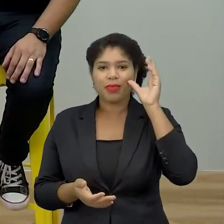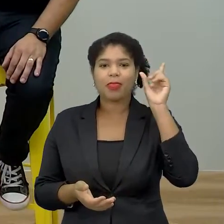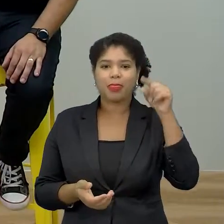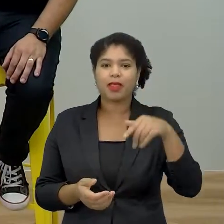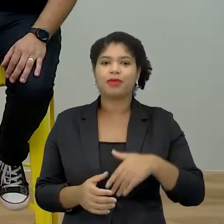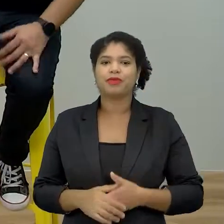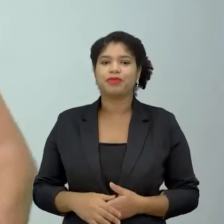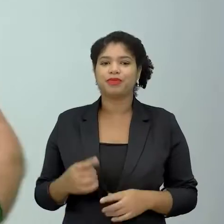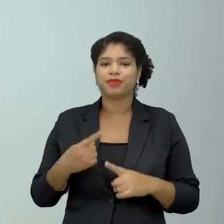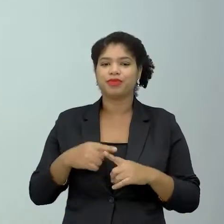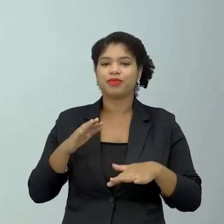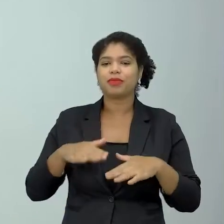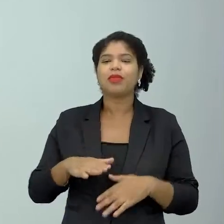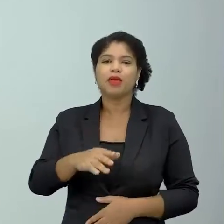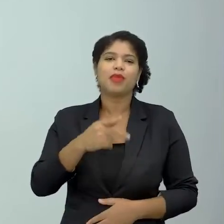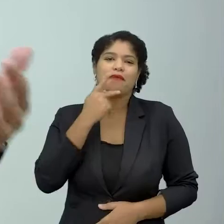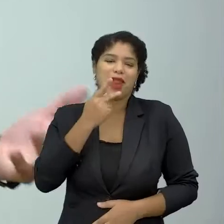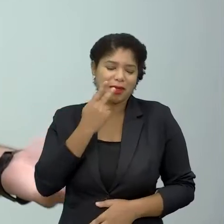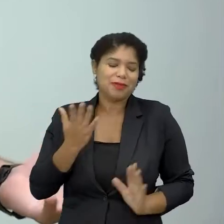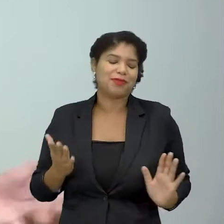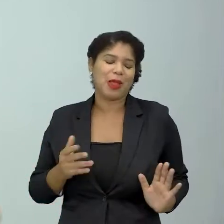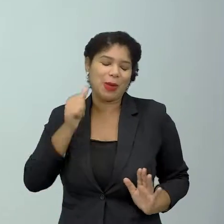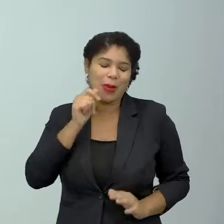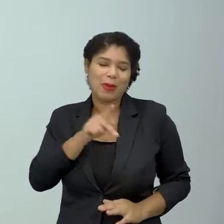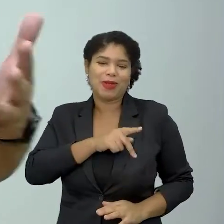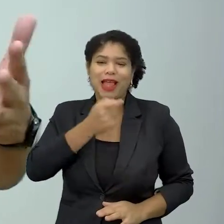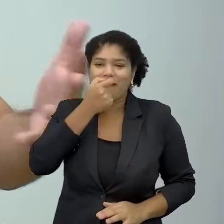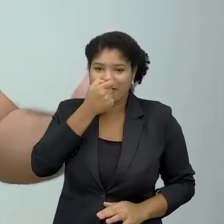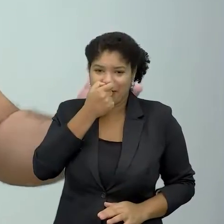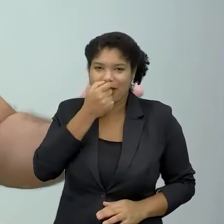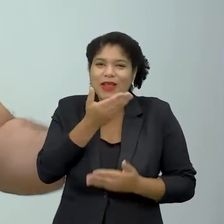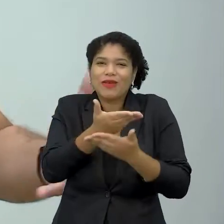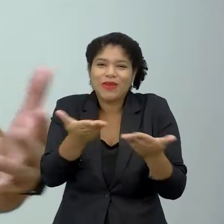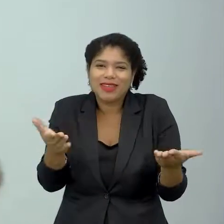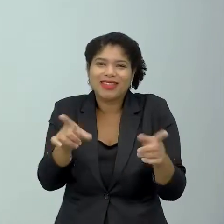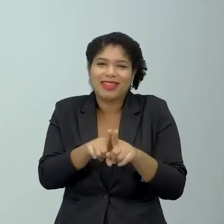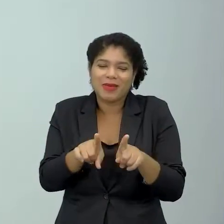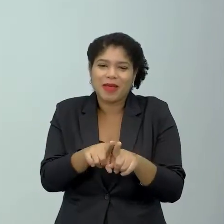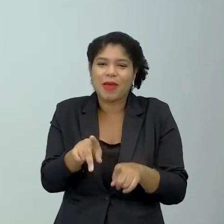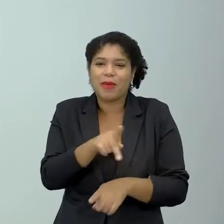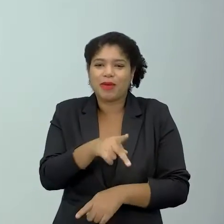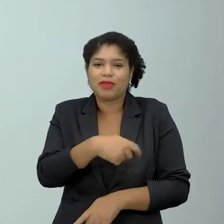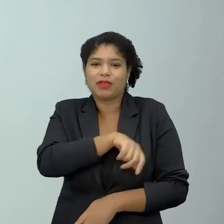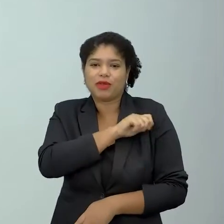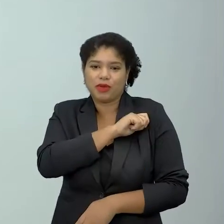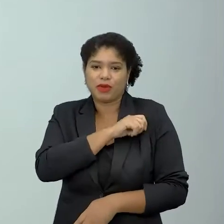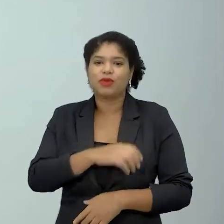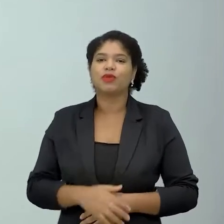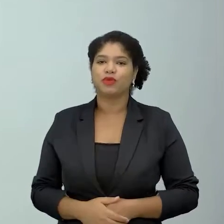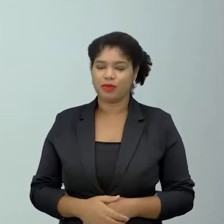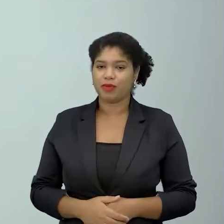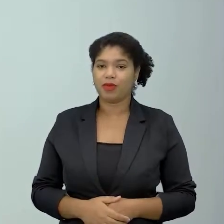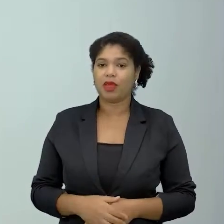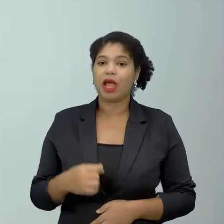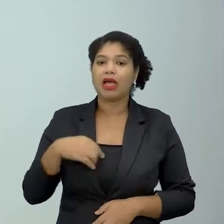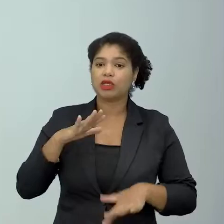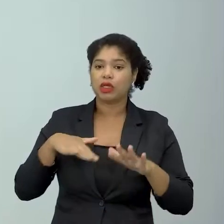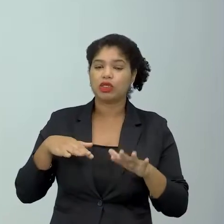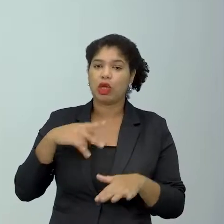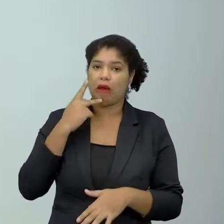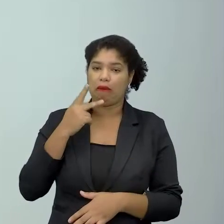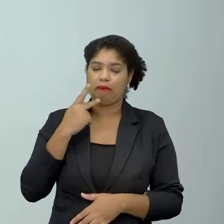eu vou abrir meu coração com você, professora Fabiana, já que eu estou com vocês também, queridíssimos estudantes. Às vezes, aquilo que eu